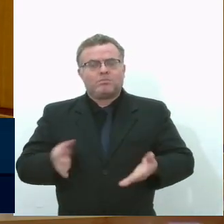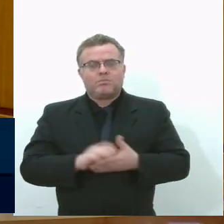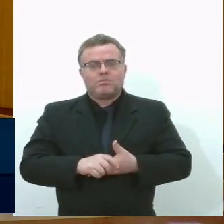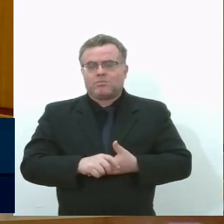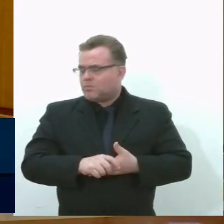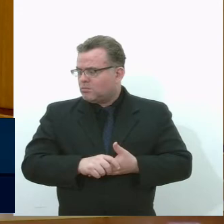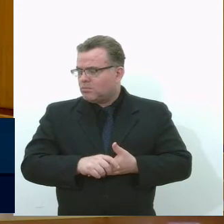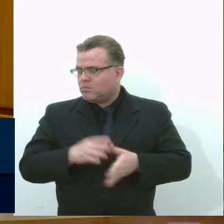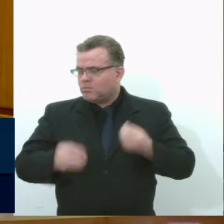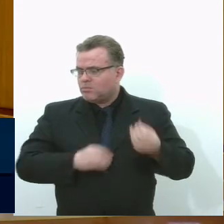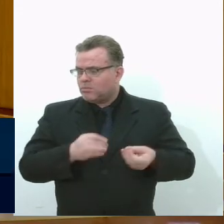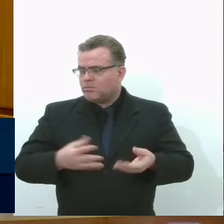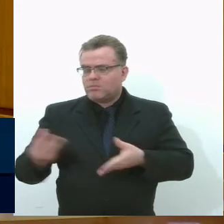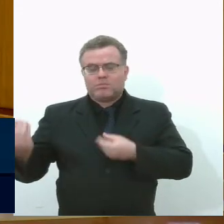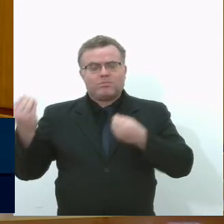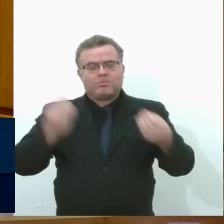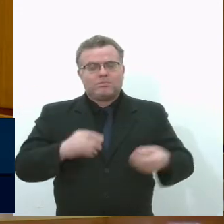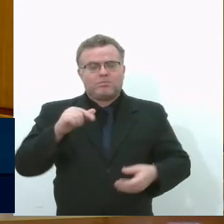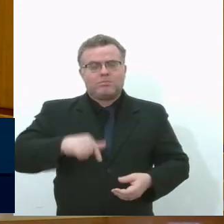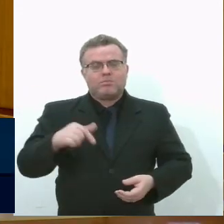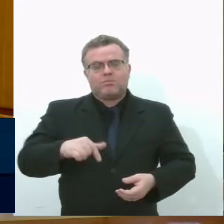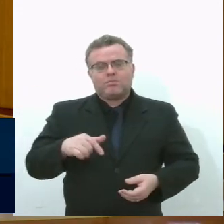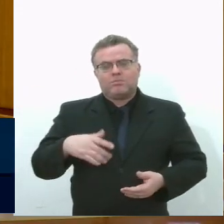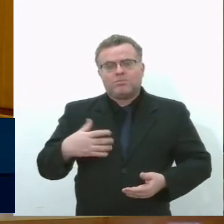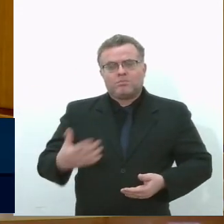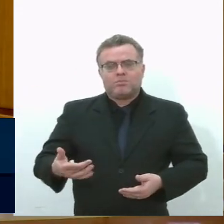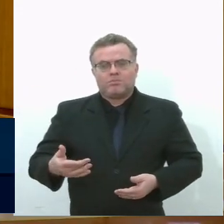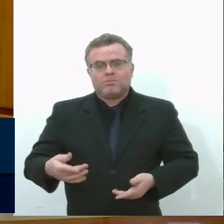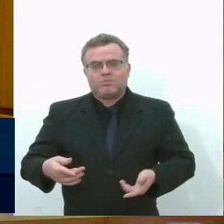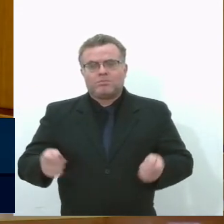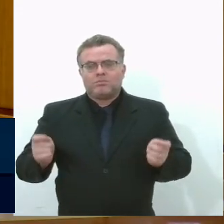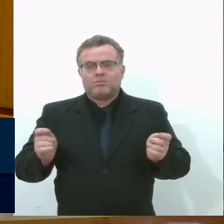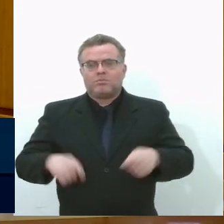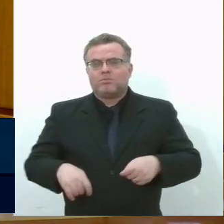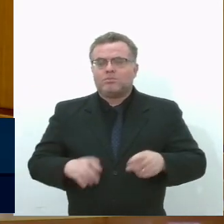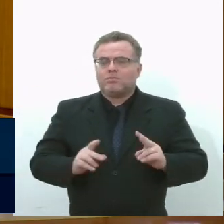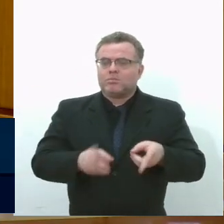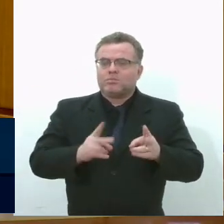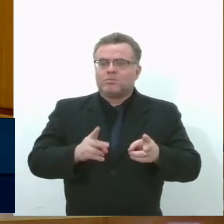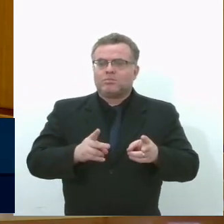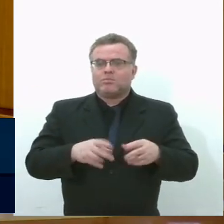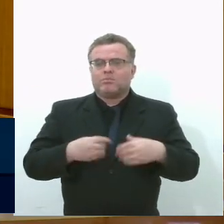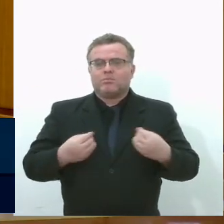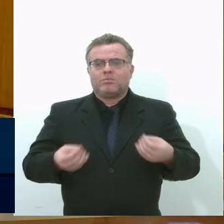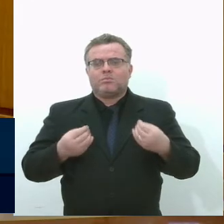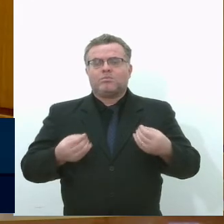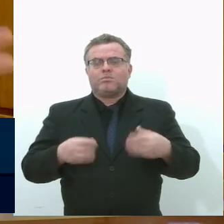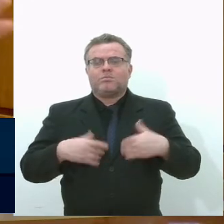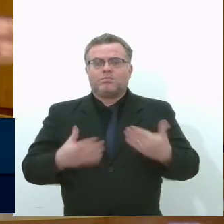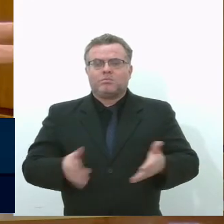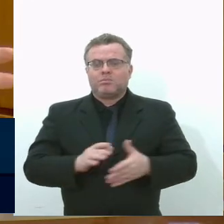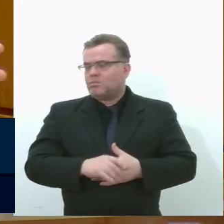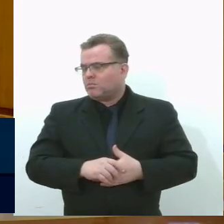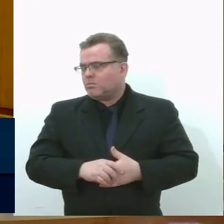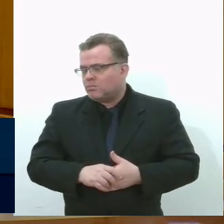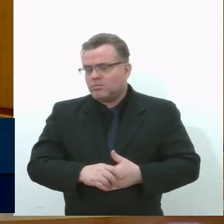mande para esta casa, para que se feche, de certa forma, esse ciclo de contas em aberto. Não é